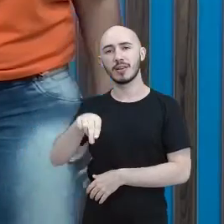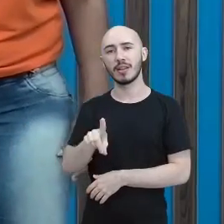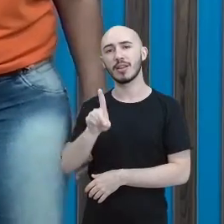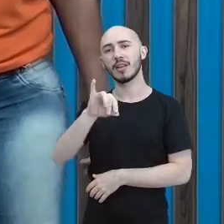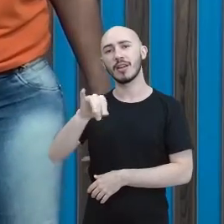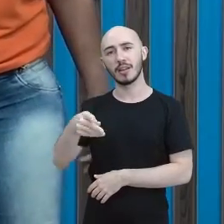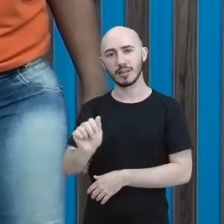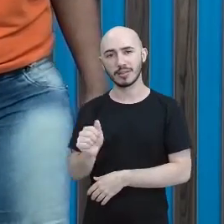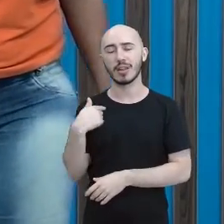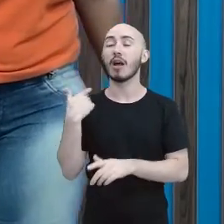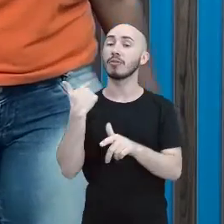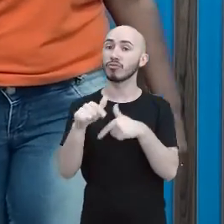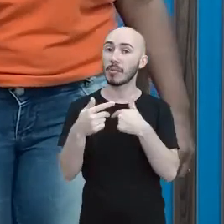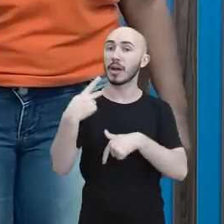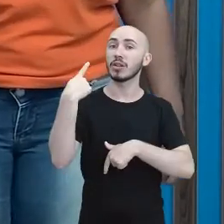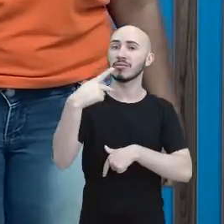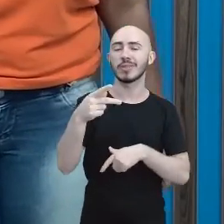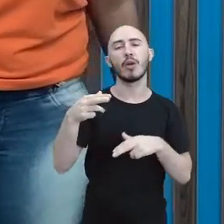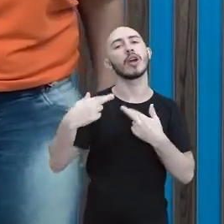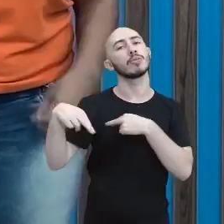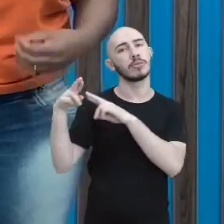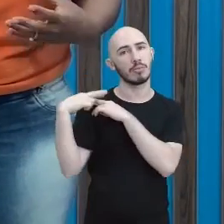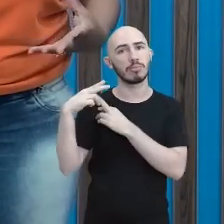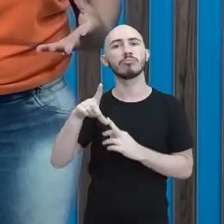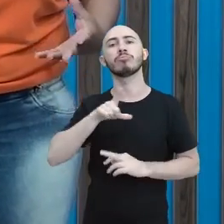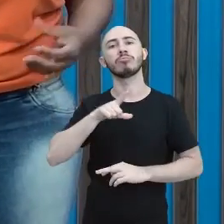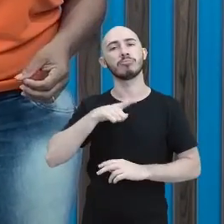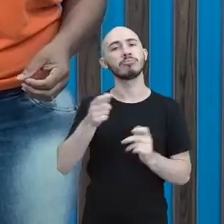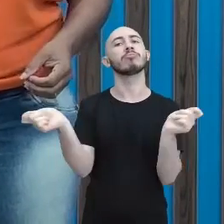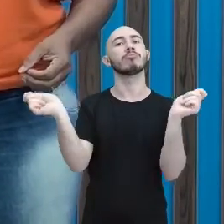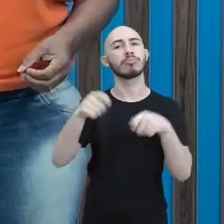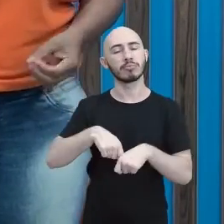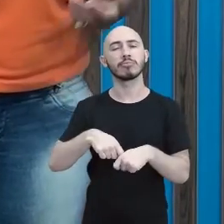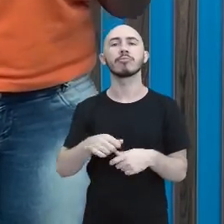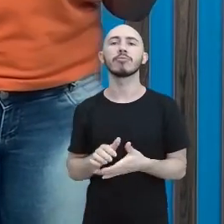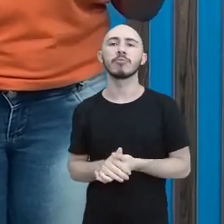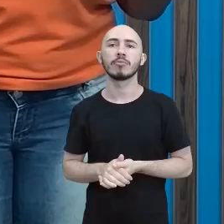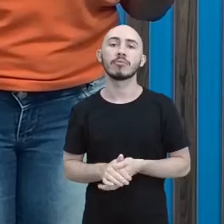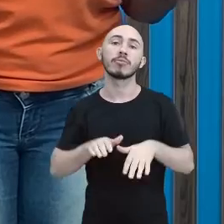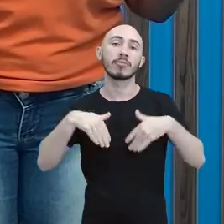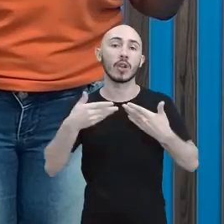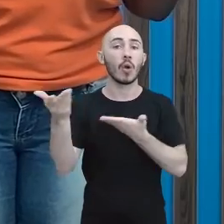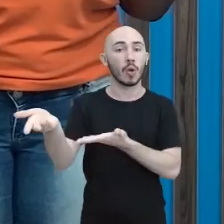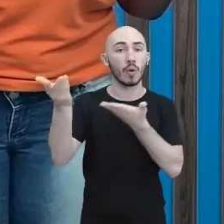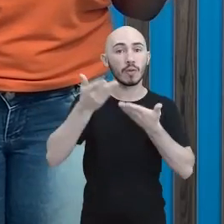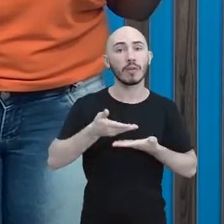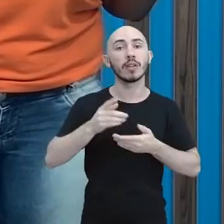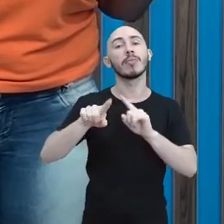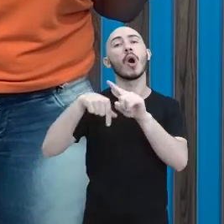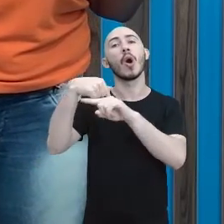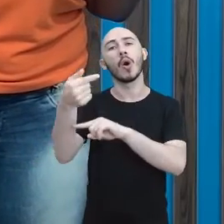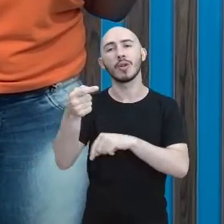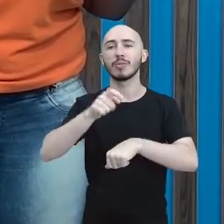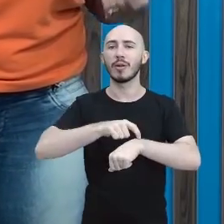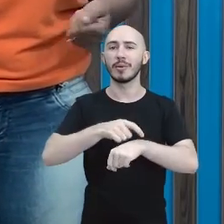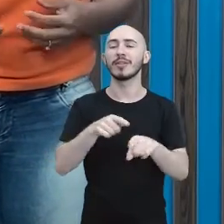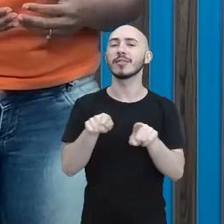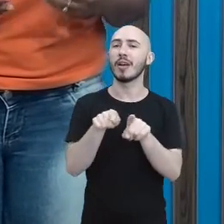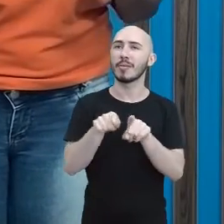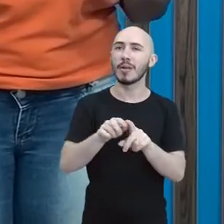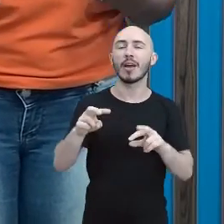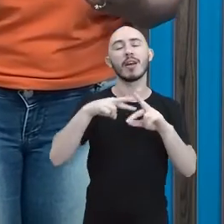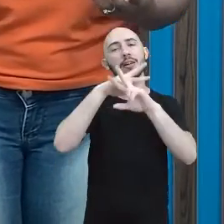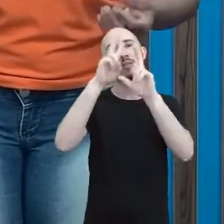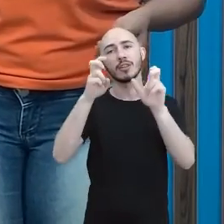seu trabalho de muita responsabilidade e competência. E convido você para o próximo momento, que vamos estar falando